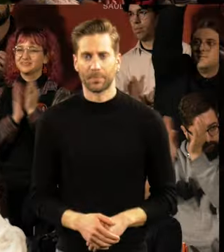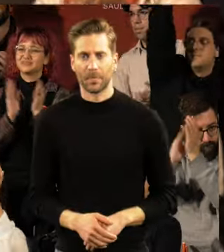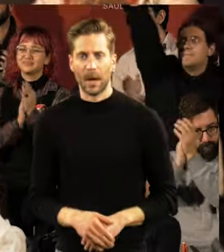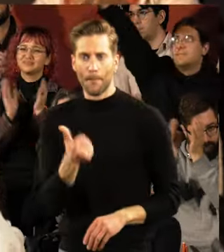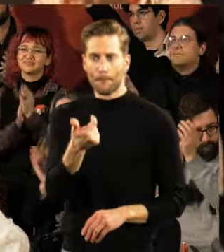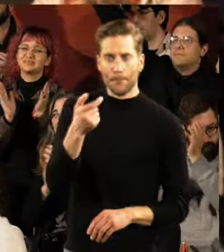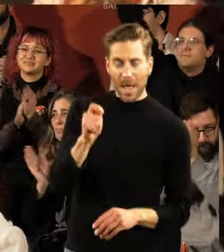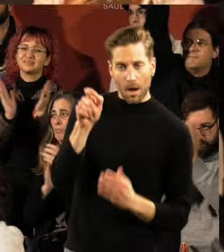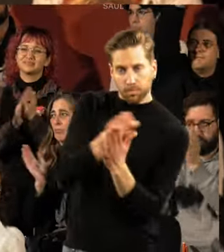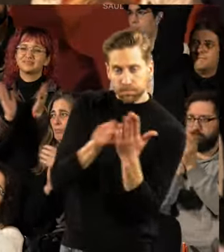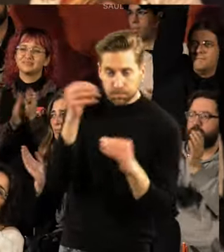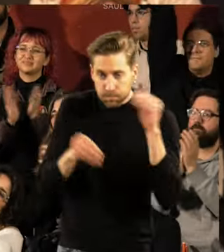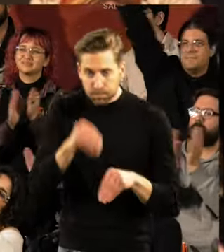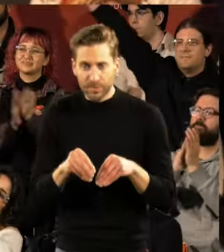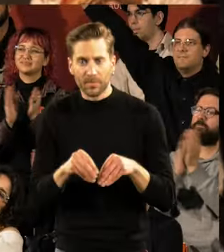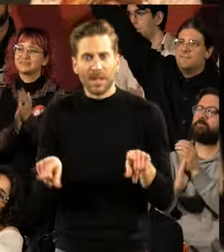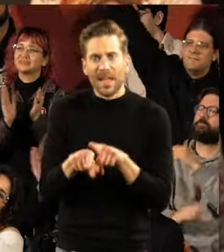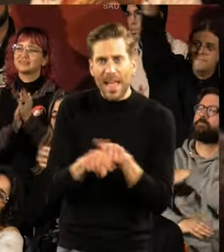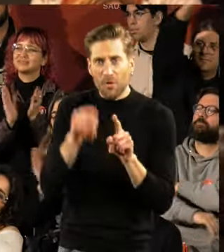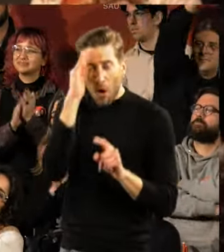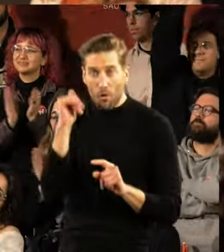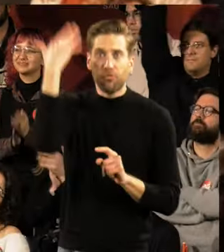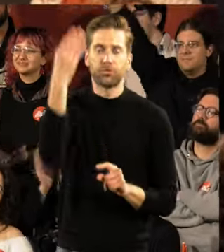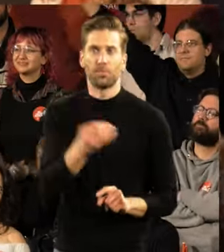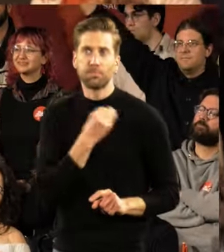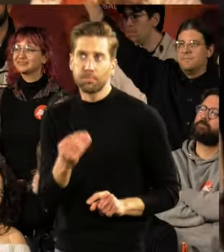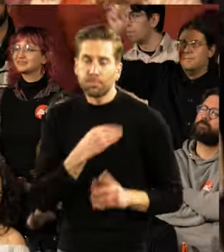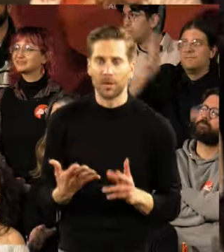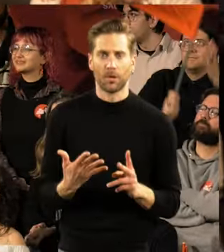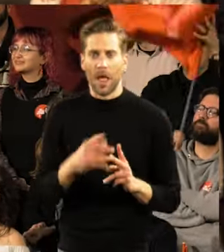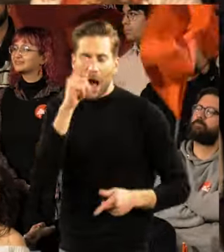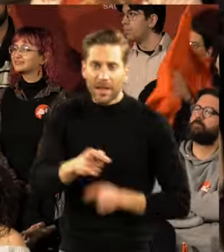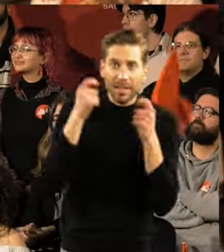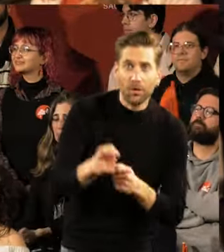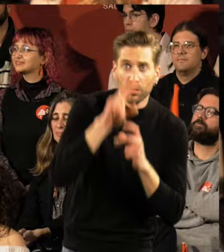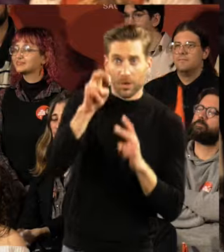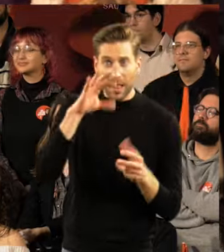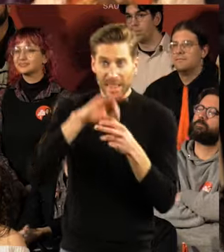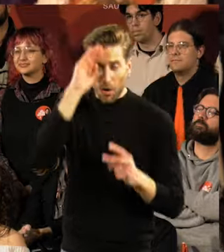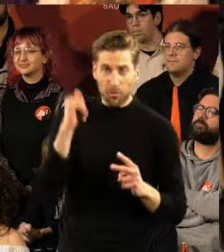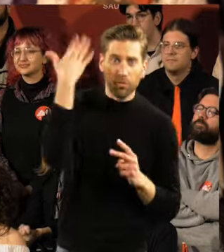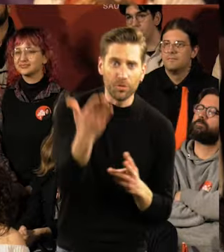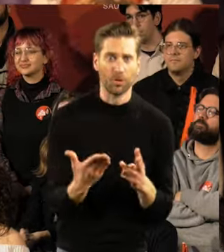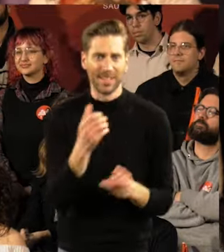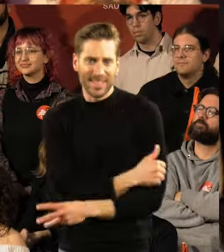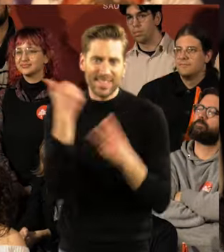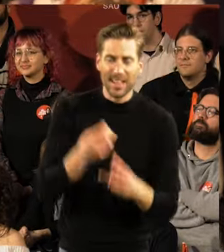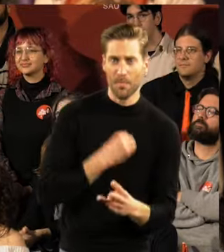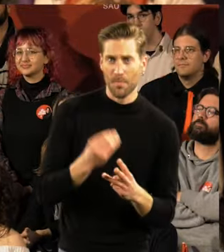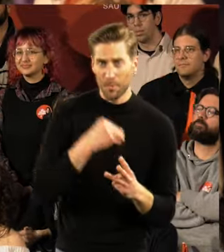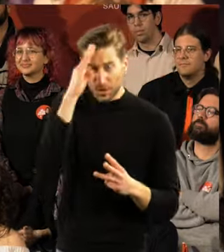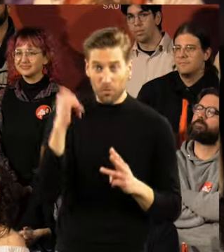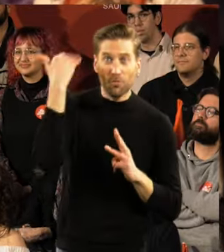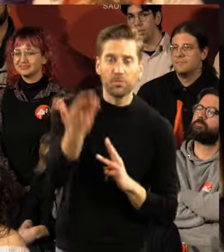de Esquerda é um voto que quer saber do futuro, que quer saber da agricultura do futuro, quer saber das cidades do